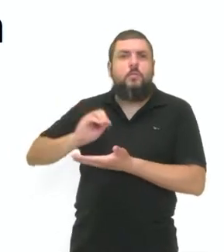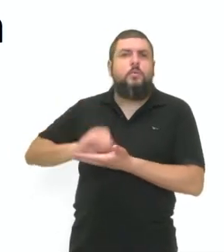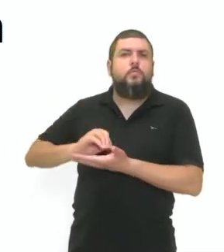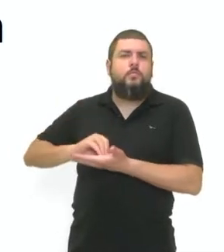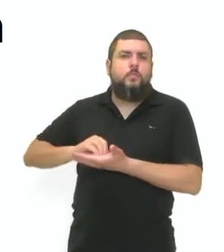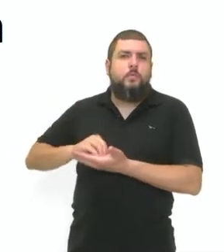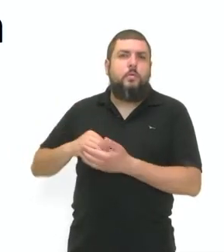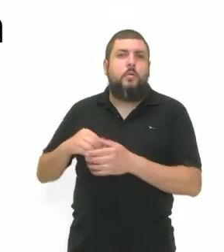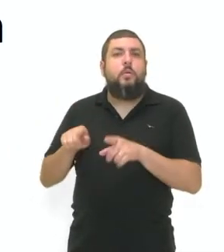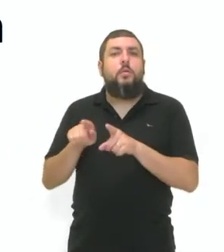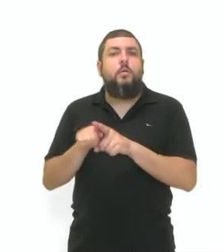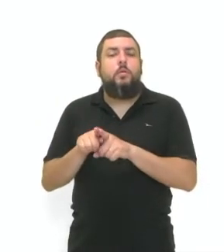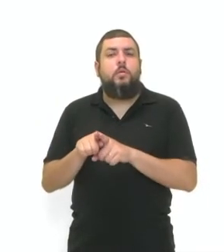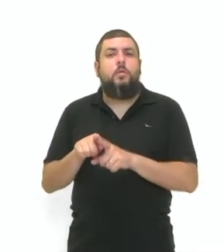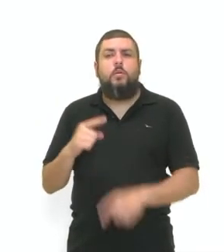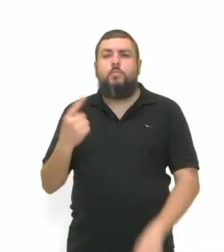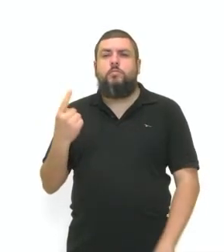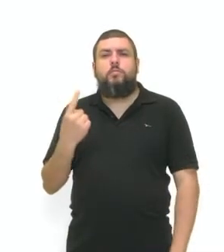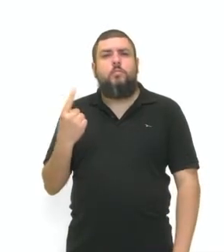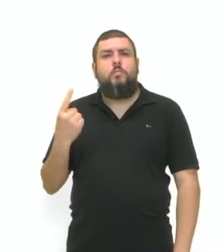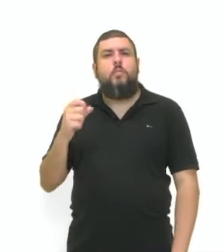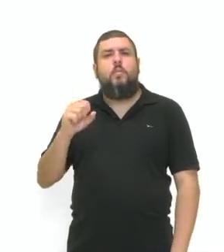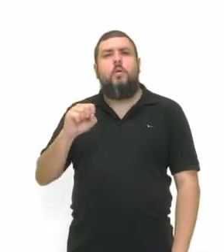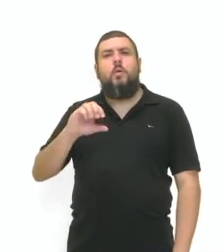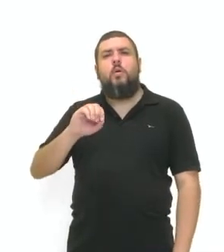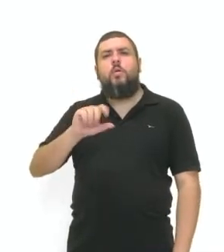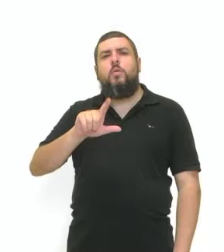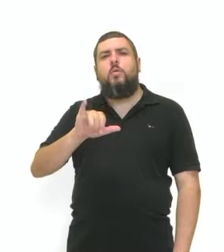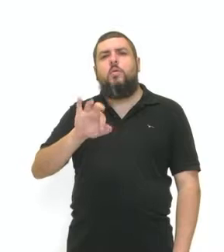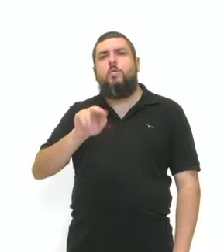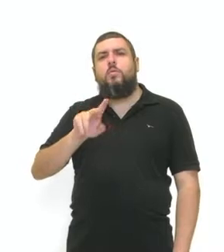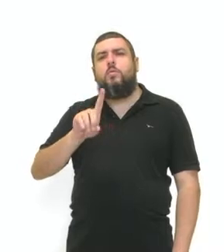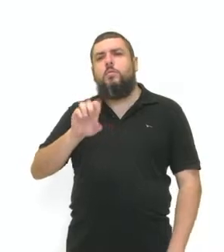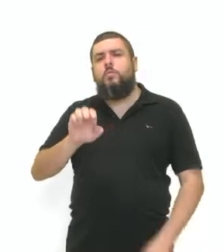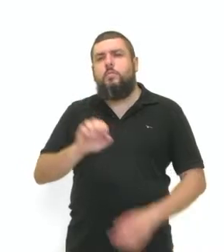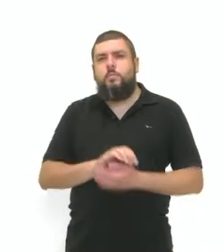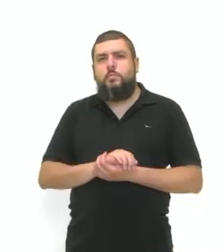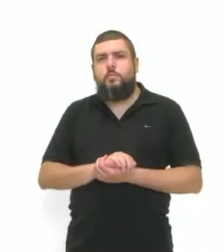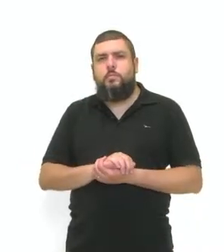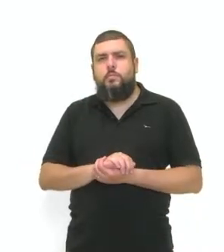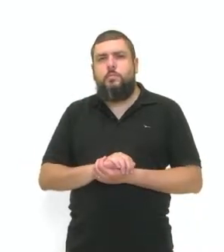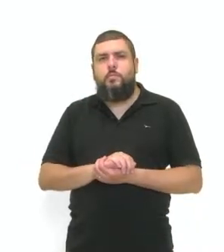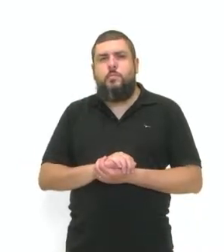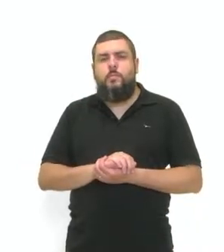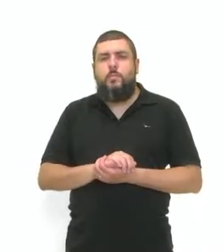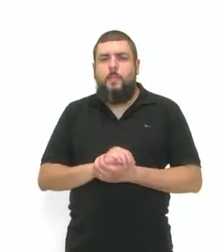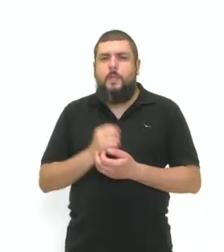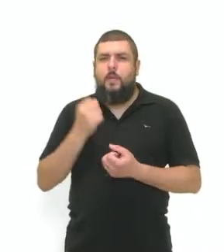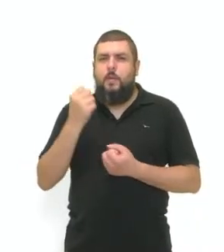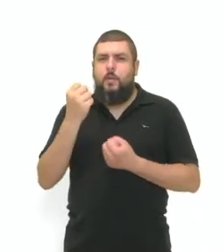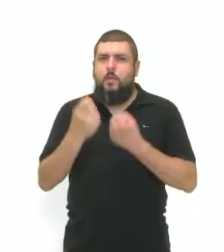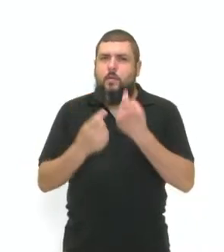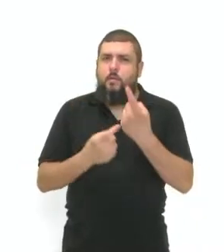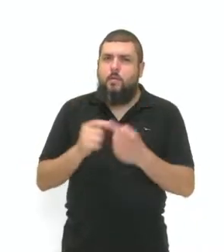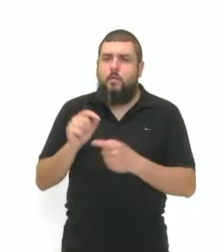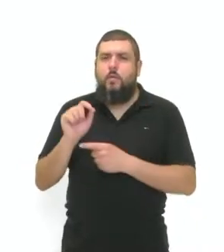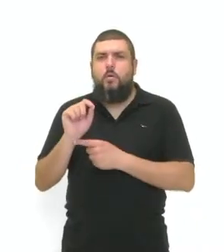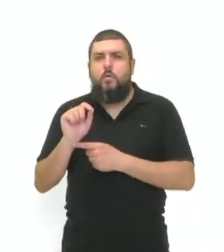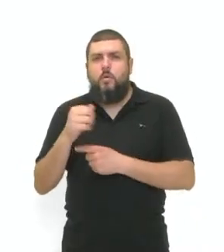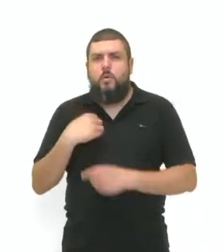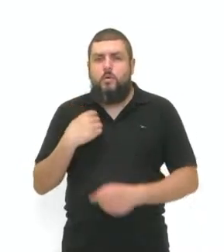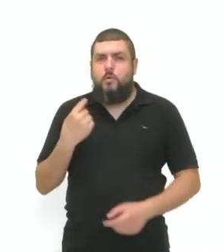por solitude, para aqueles casos em que estar sozinha, longe de ser um